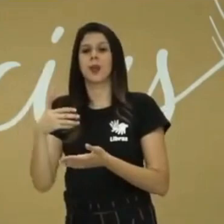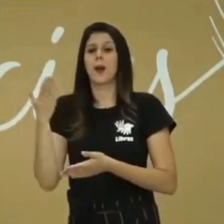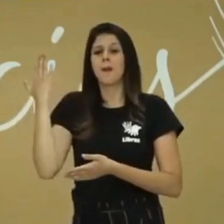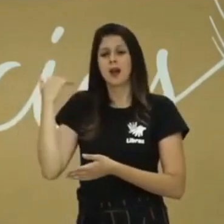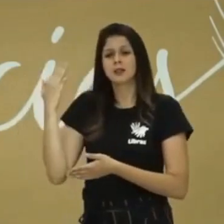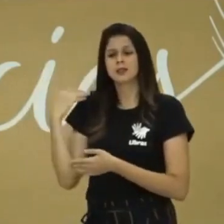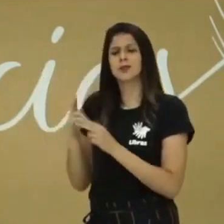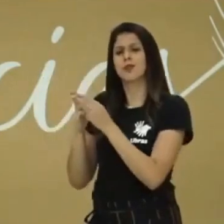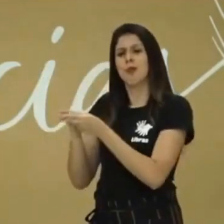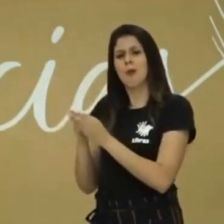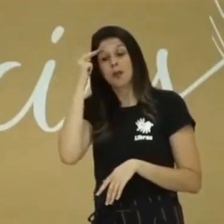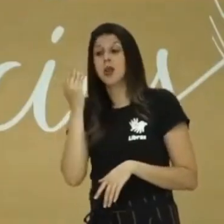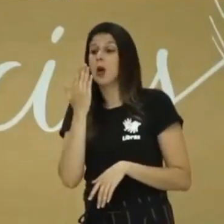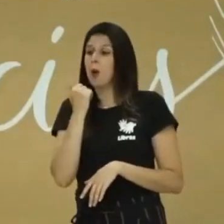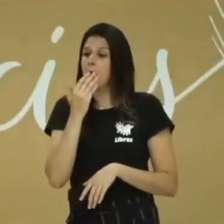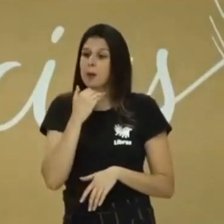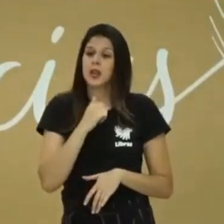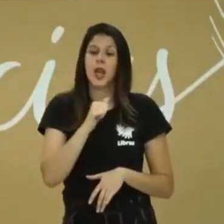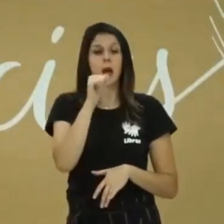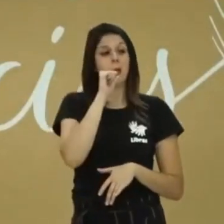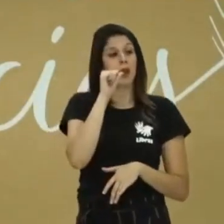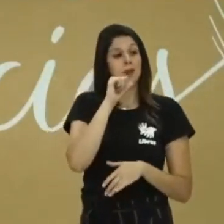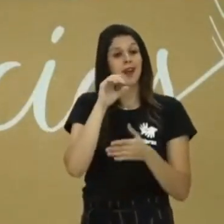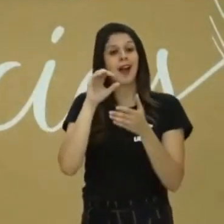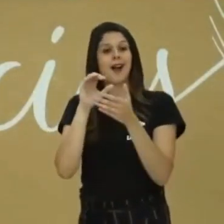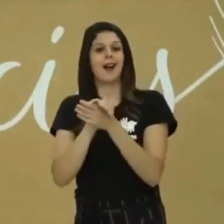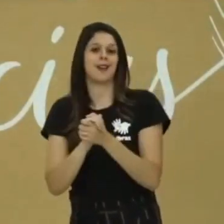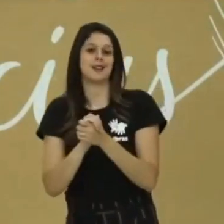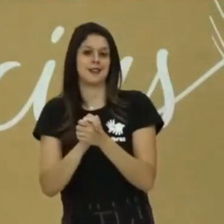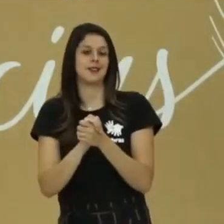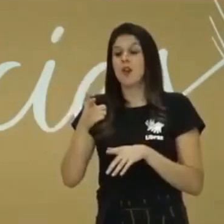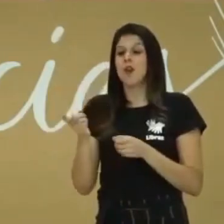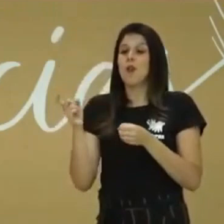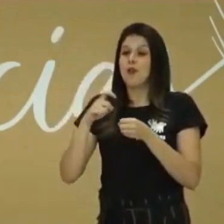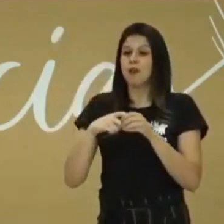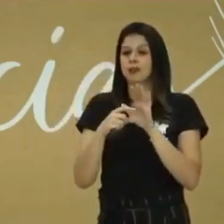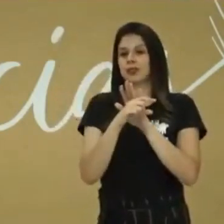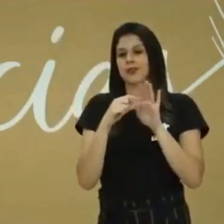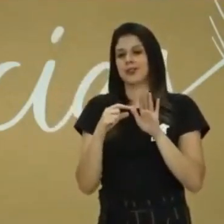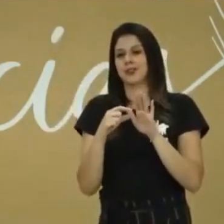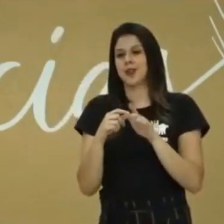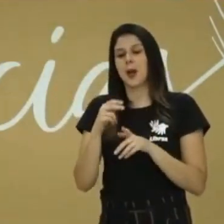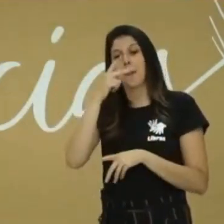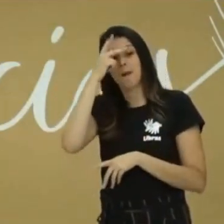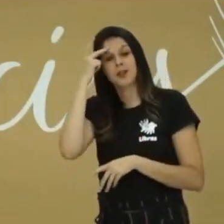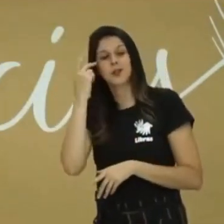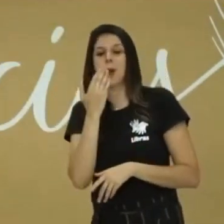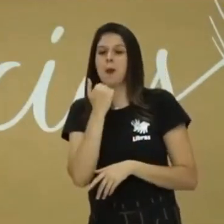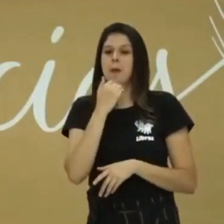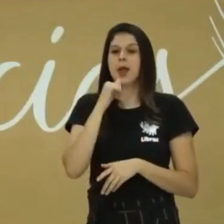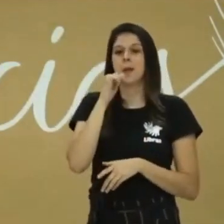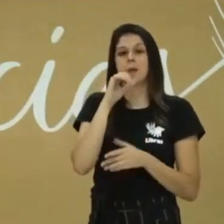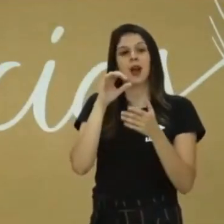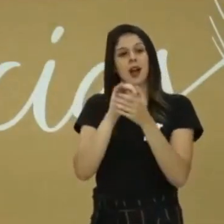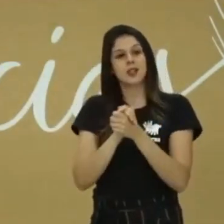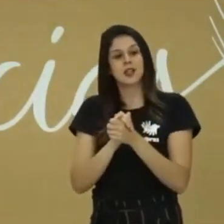comiam e bebiam casavam e davam-se em casamento assim também será no